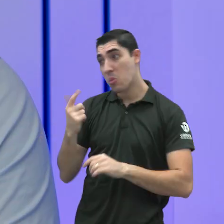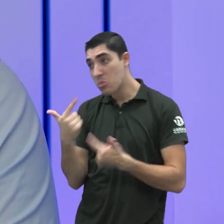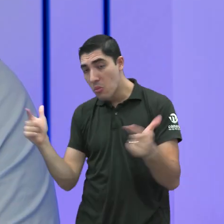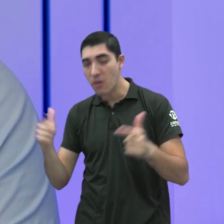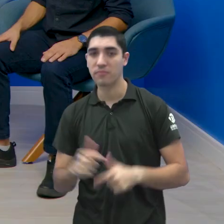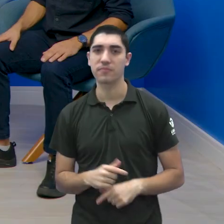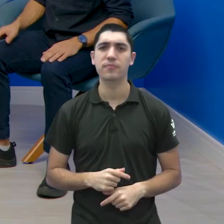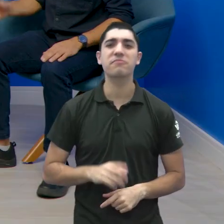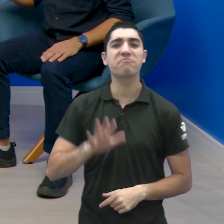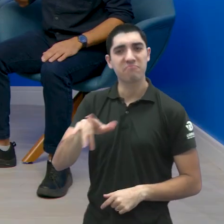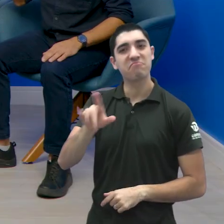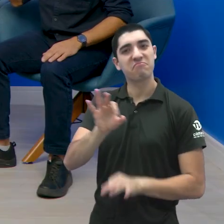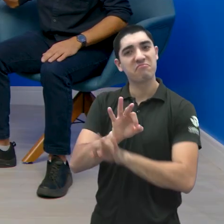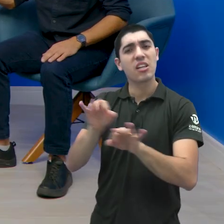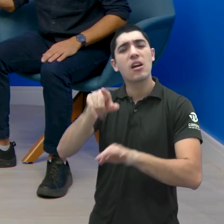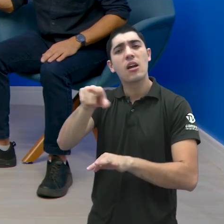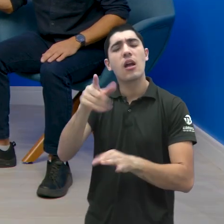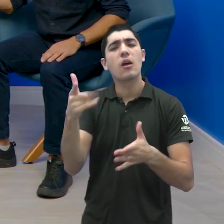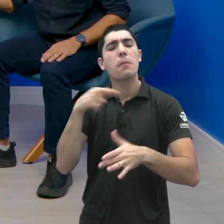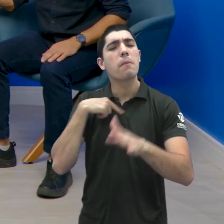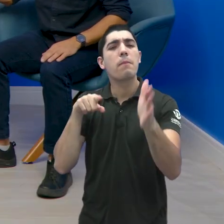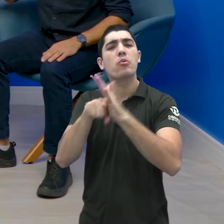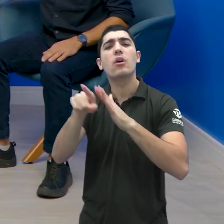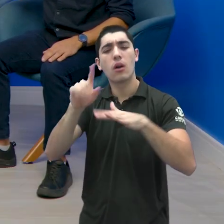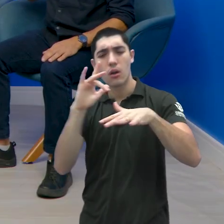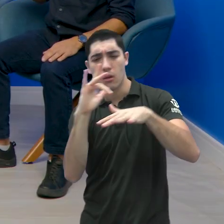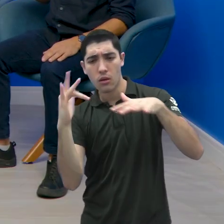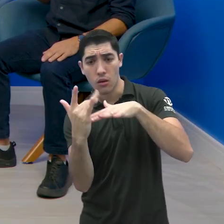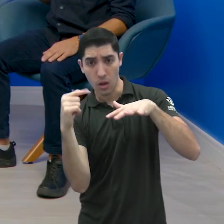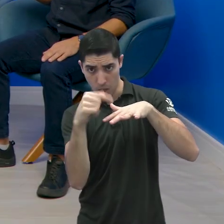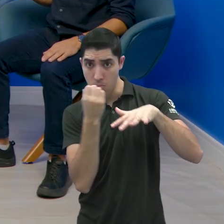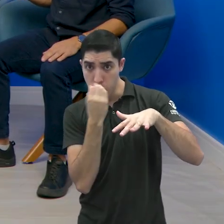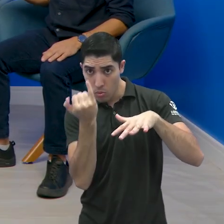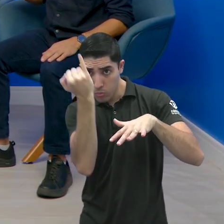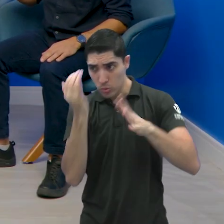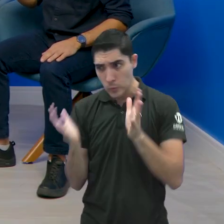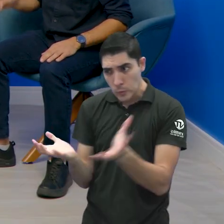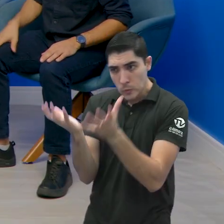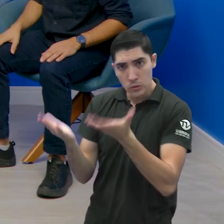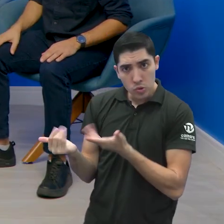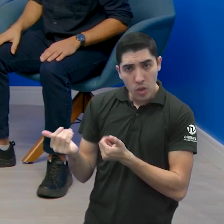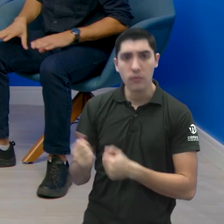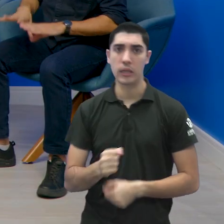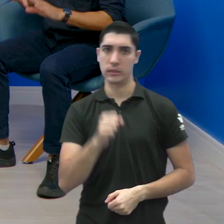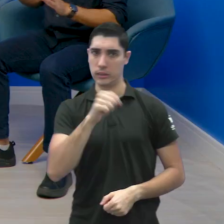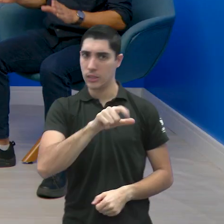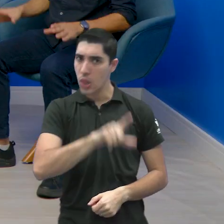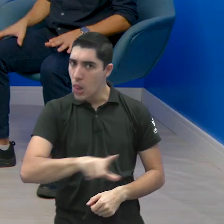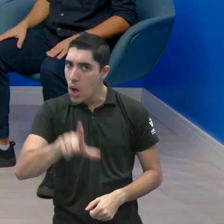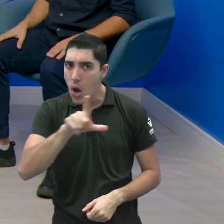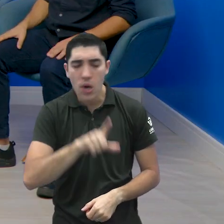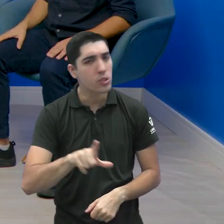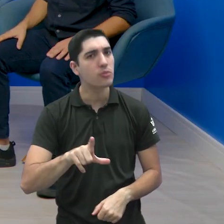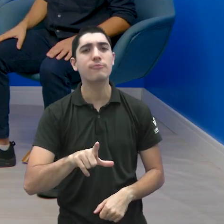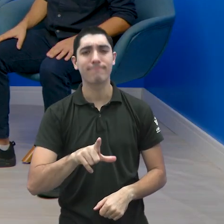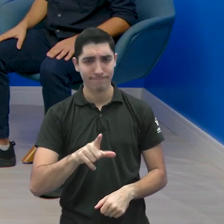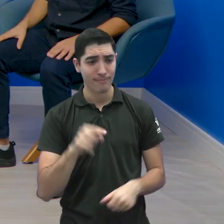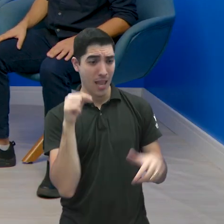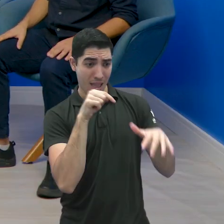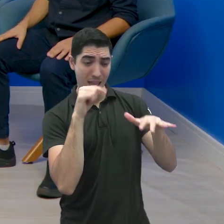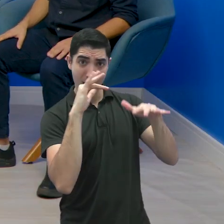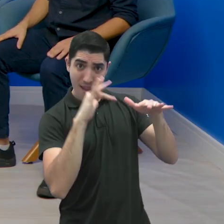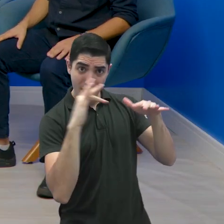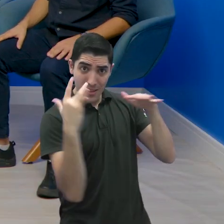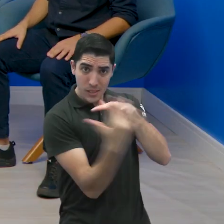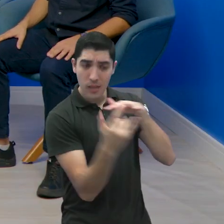escola. Sensacional. Nessa reta final de entrevista, João, queria te perguntar sobre rede social. É importante hoje em dia para estimular os jovens? Com certeza.